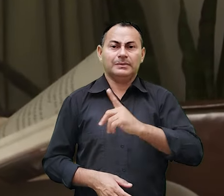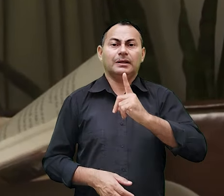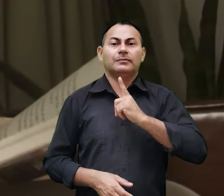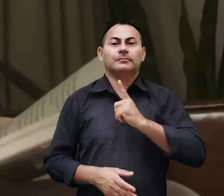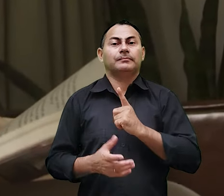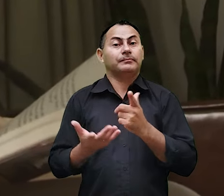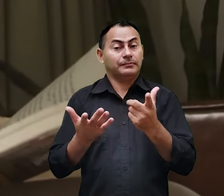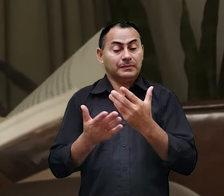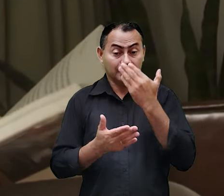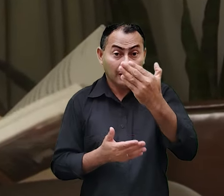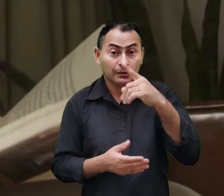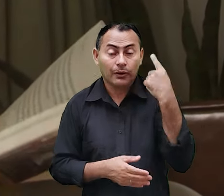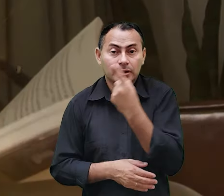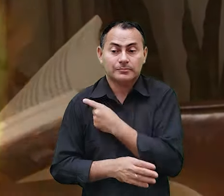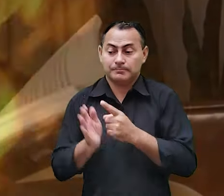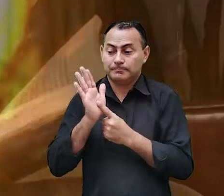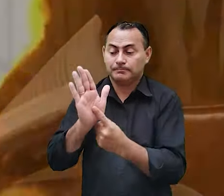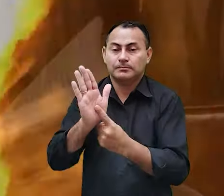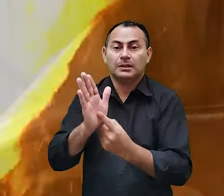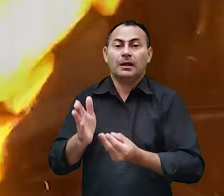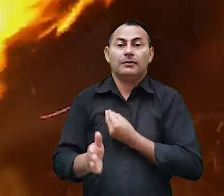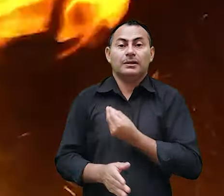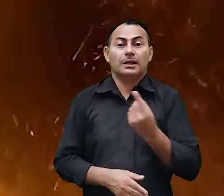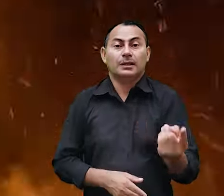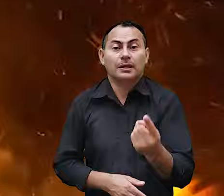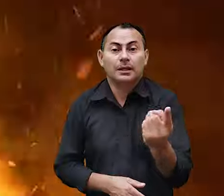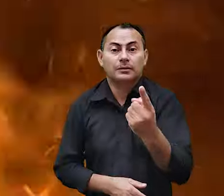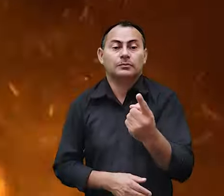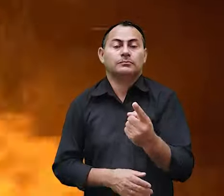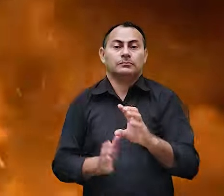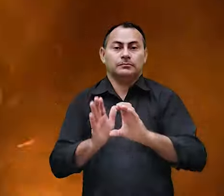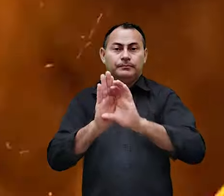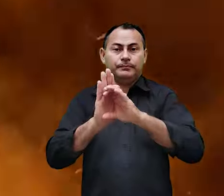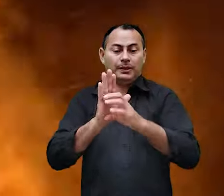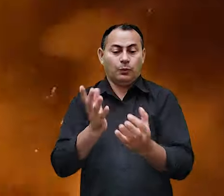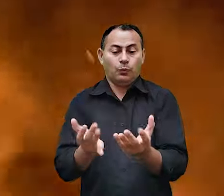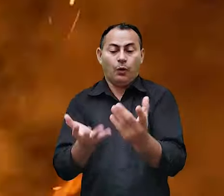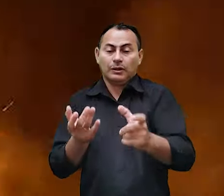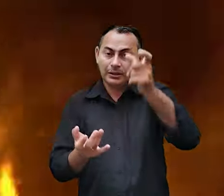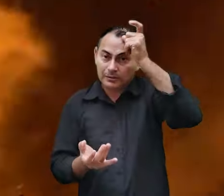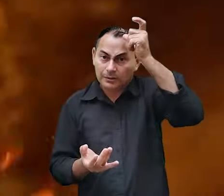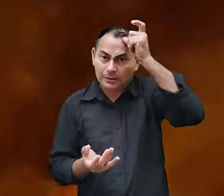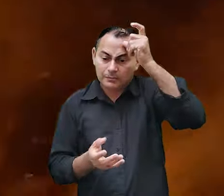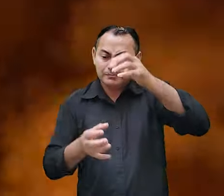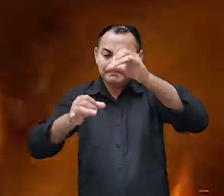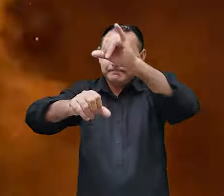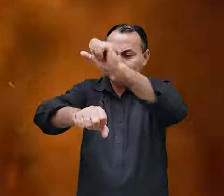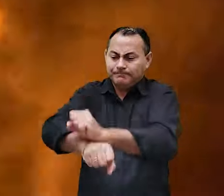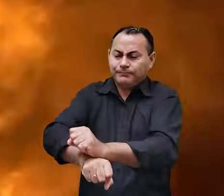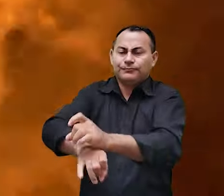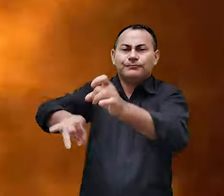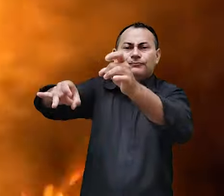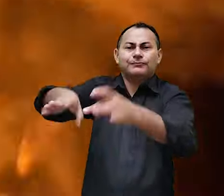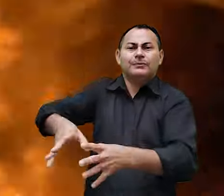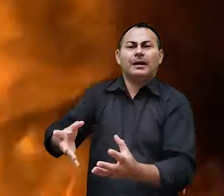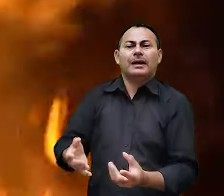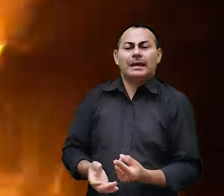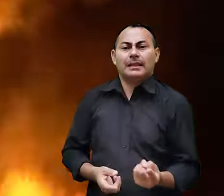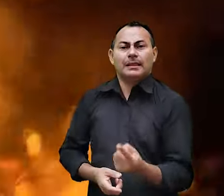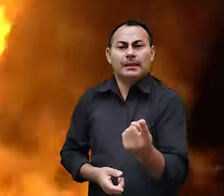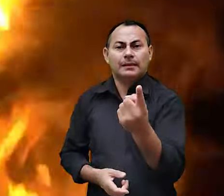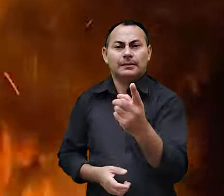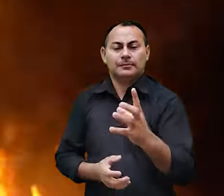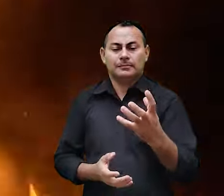teve. Temos diante de nós uma ilustração da vida eterna e o conceito de fogo do inferno e condenação